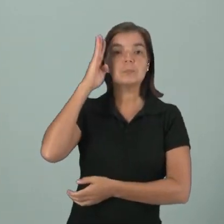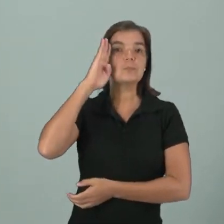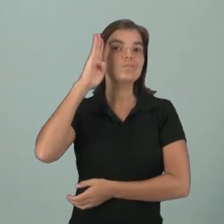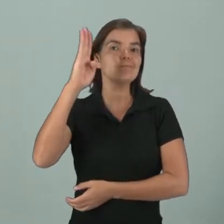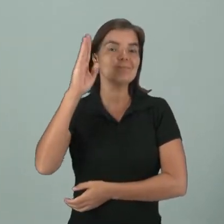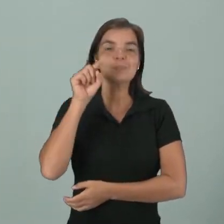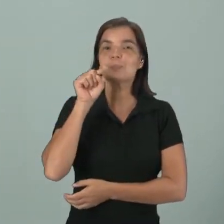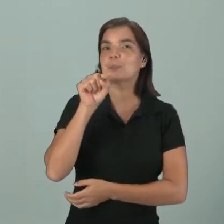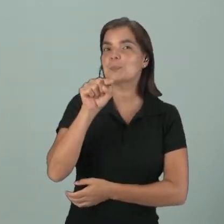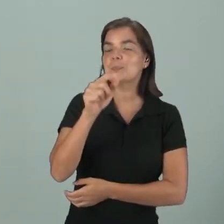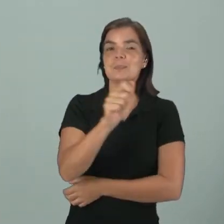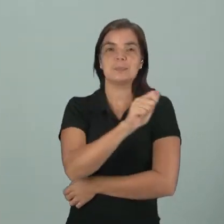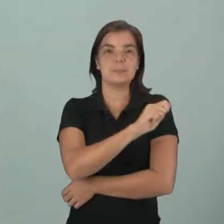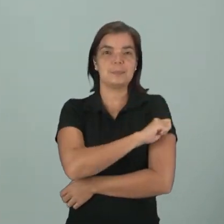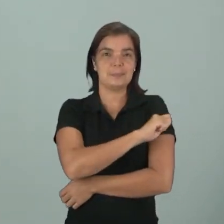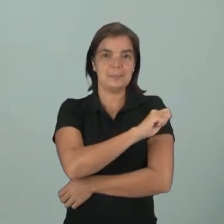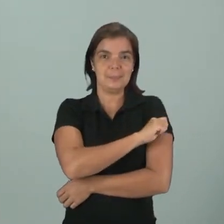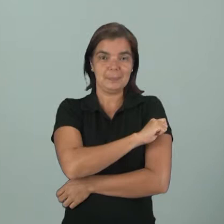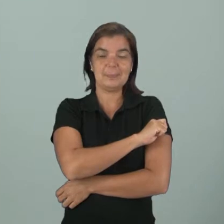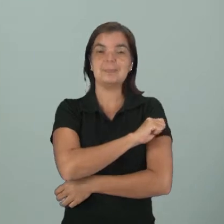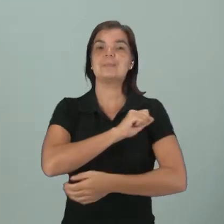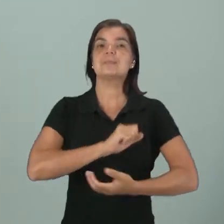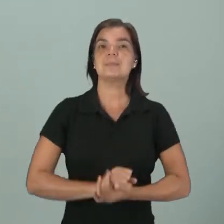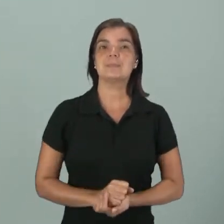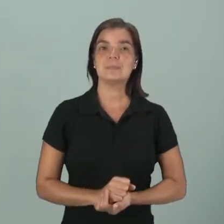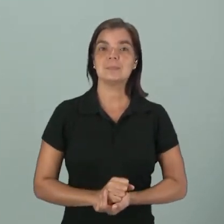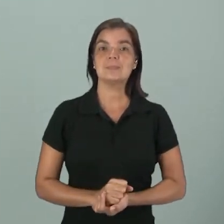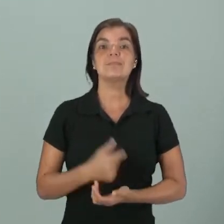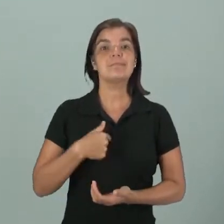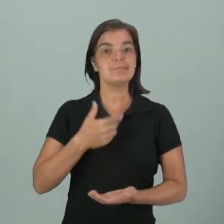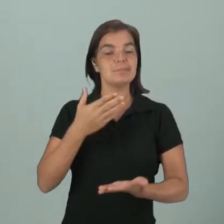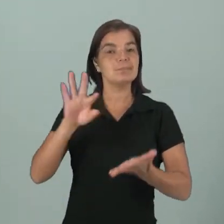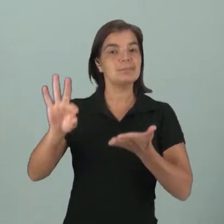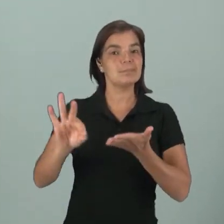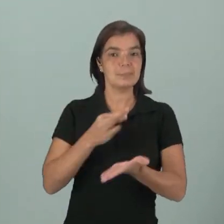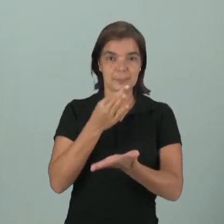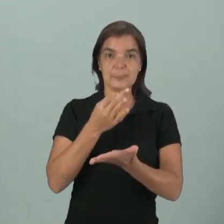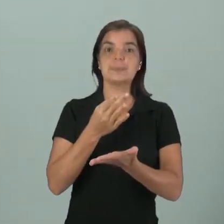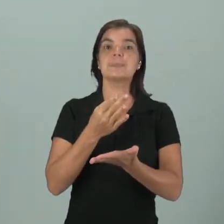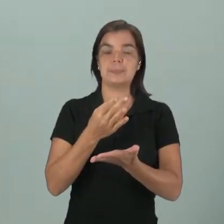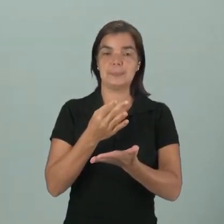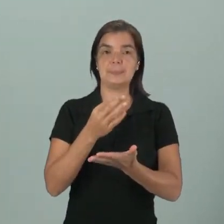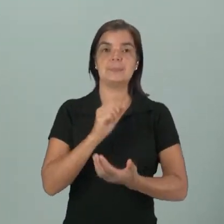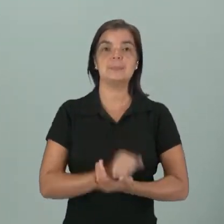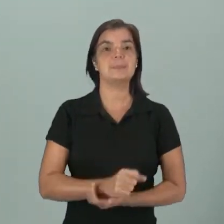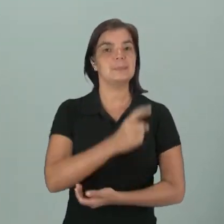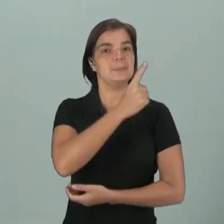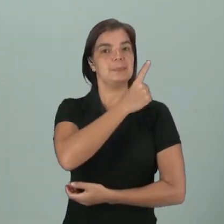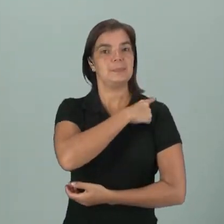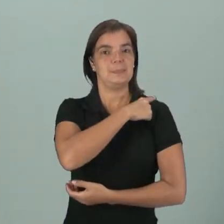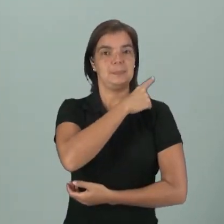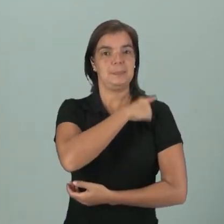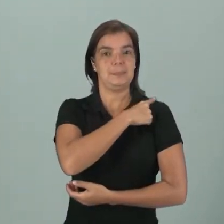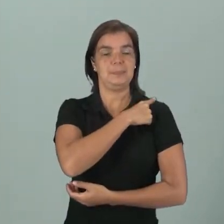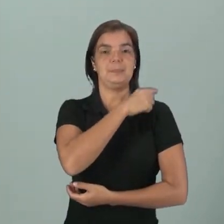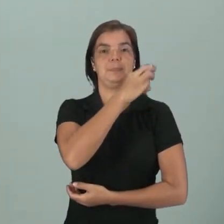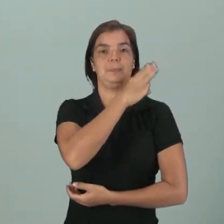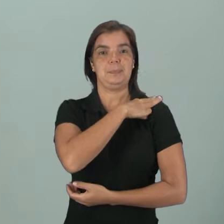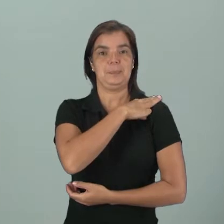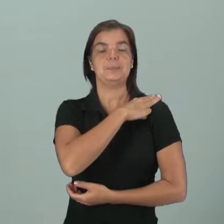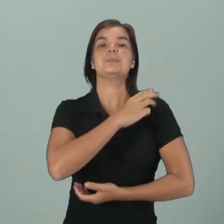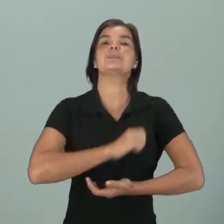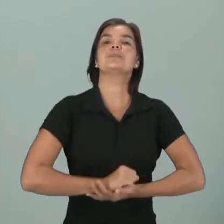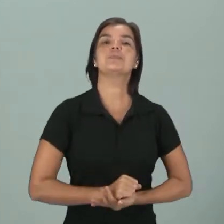a você, caro aluno e aluna, que está devidamente matriculado na primeira série do